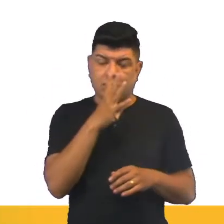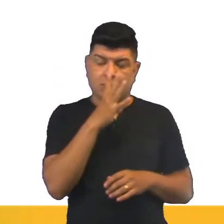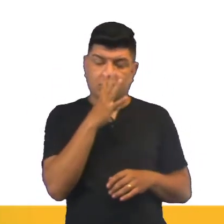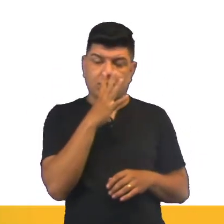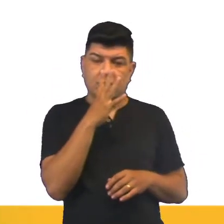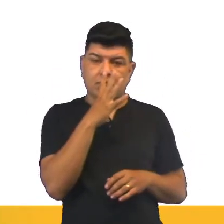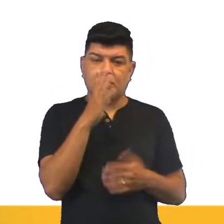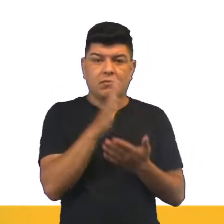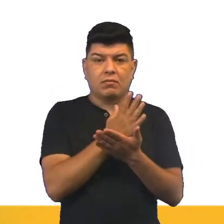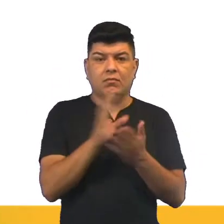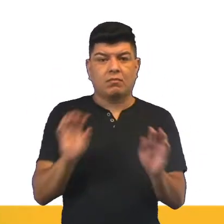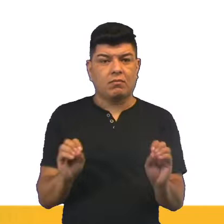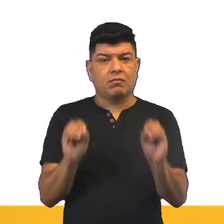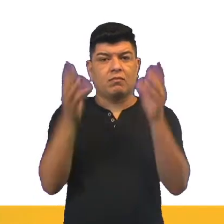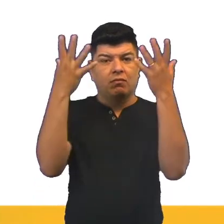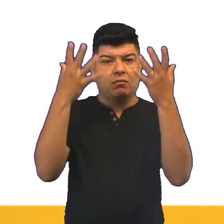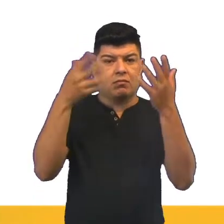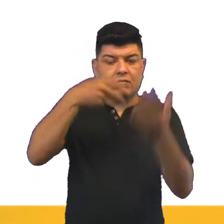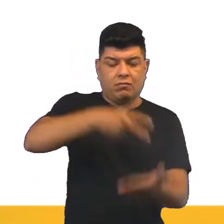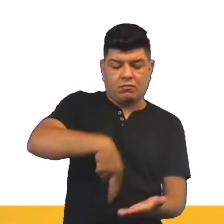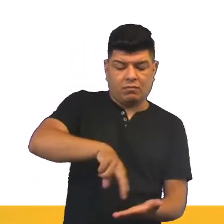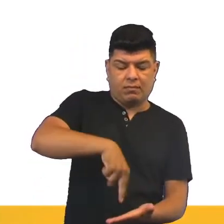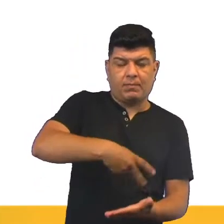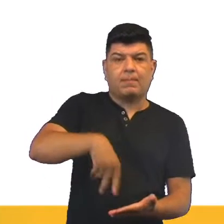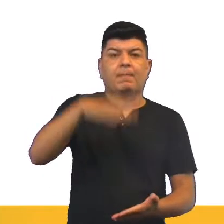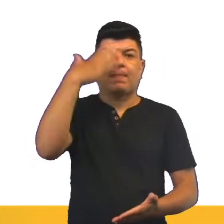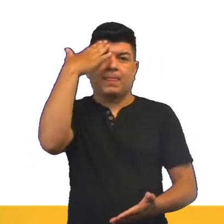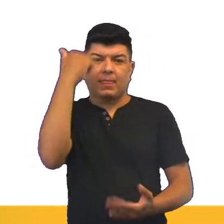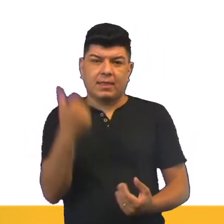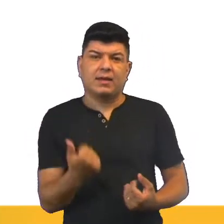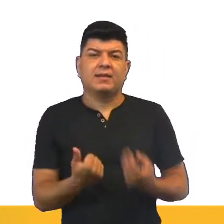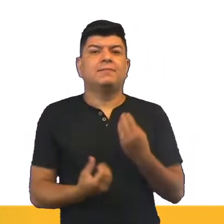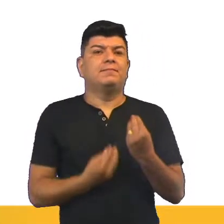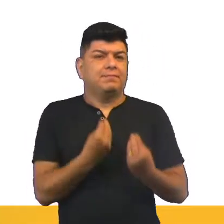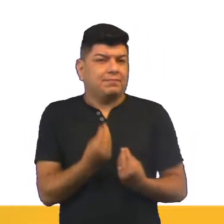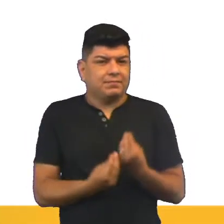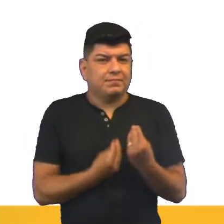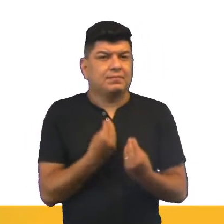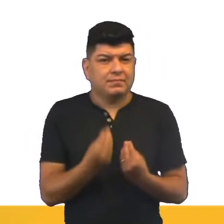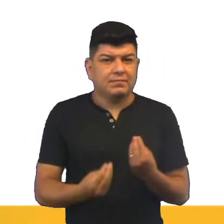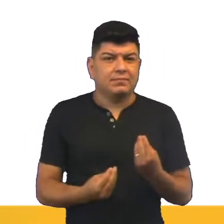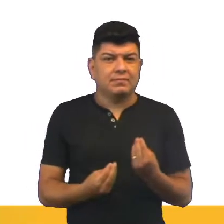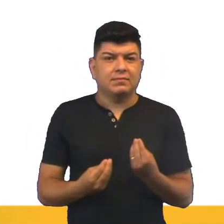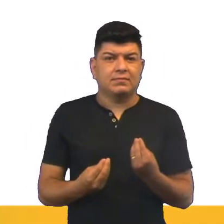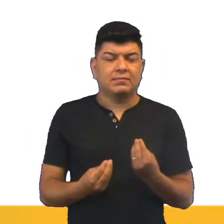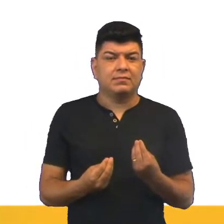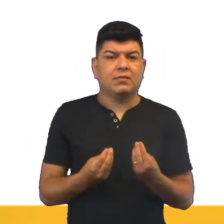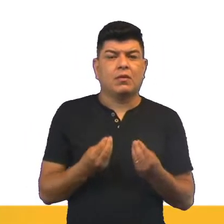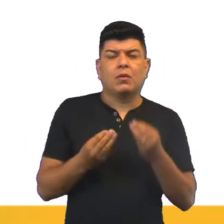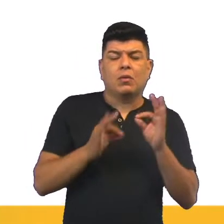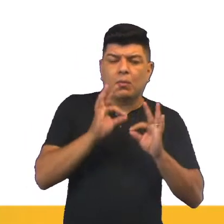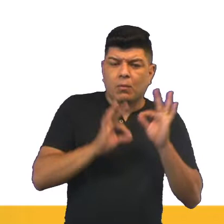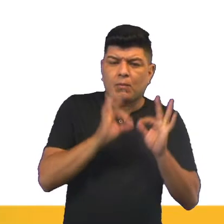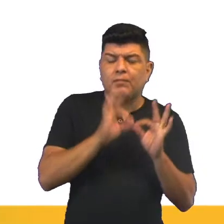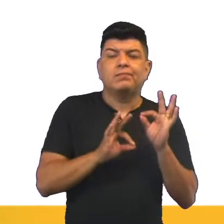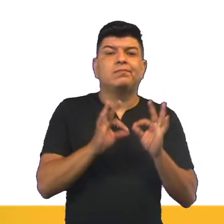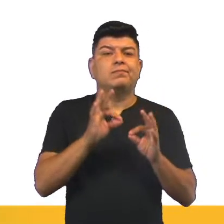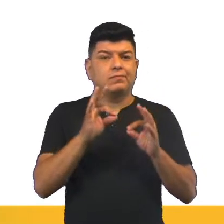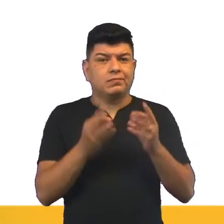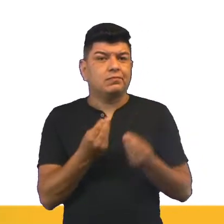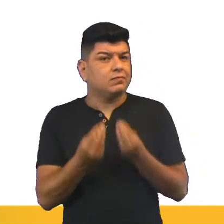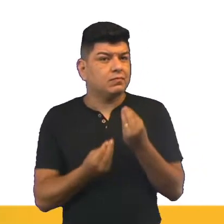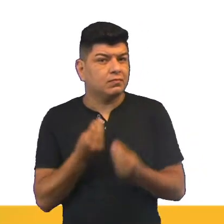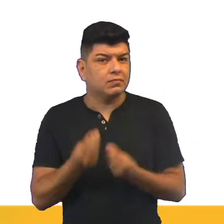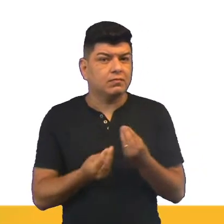algum espetáculo dessa dança, né, sabe como que é produzida, como é que é feita essa dança